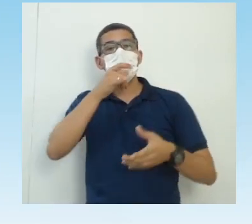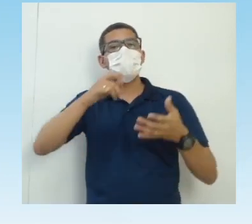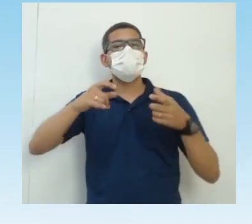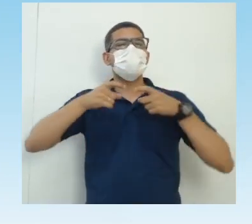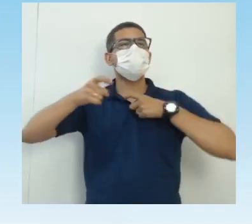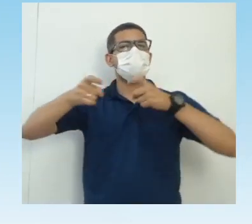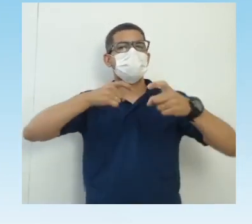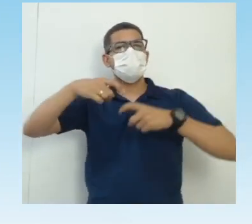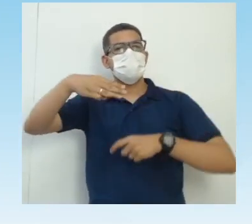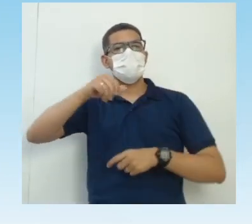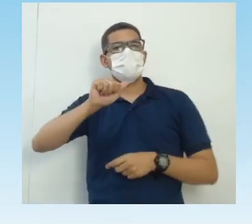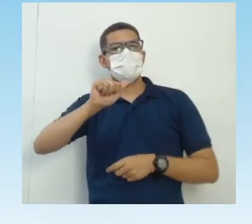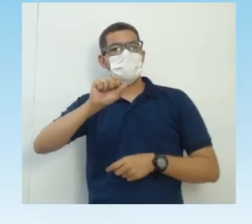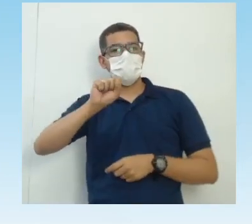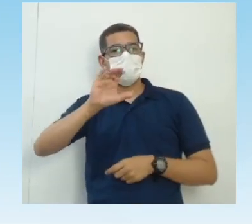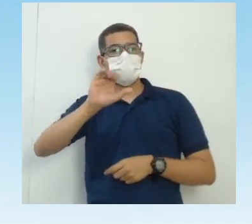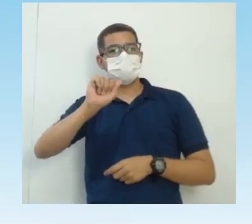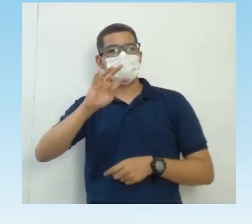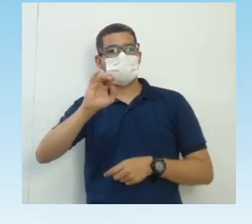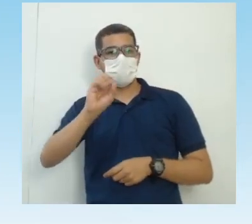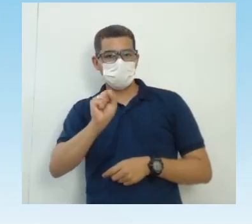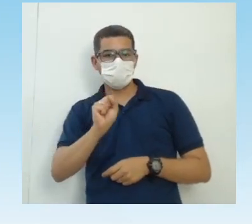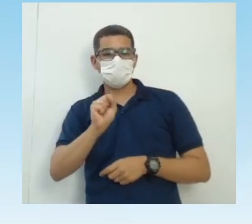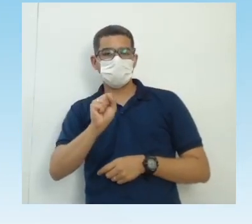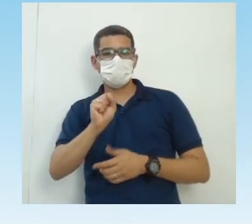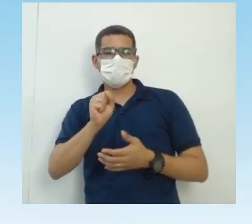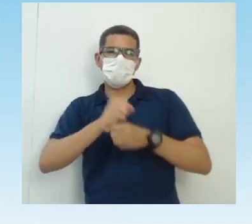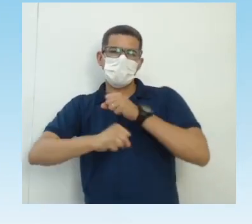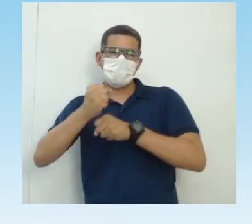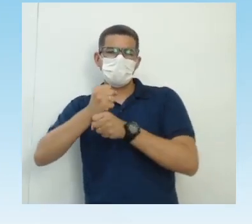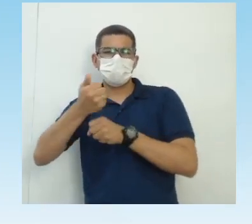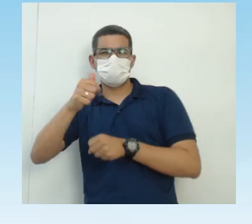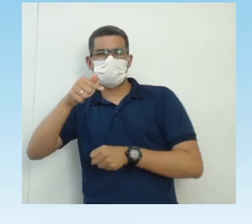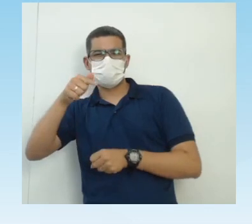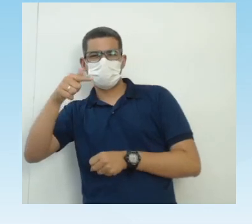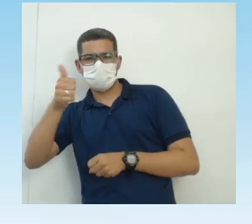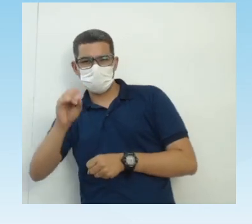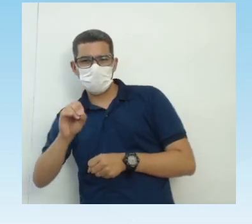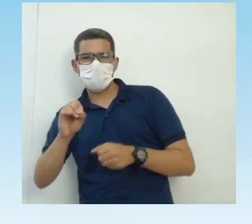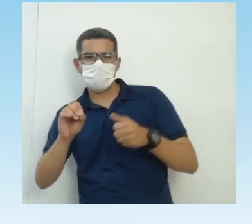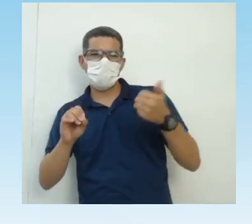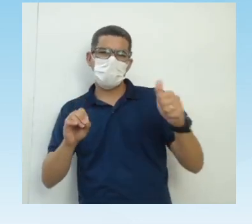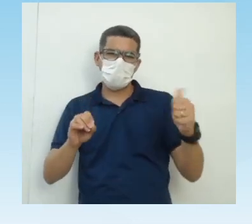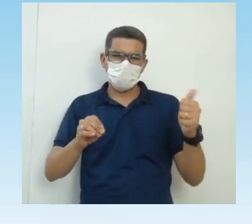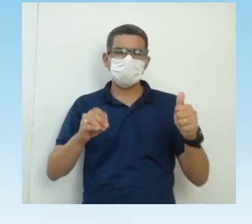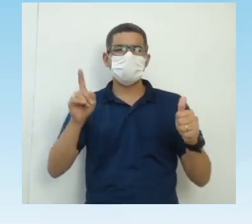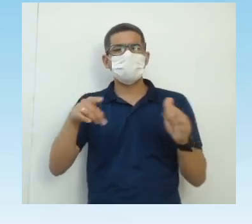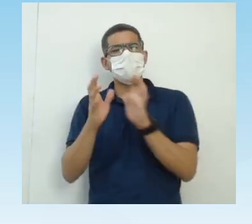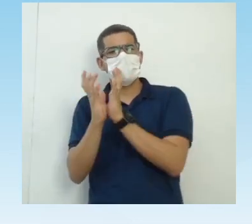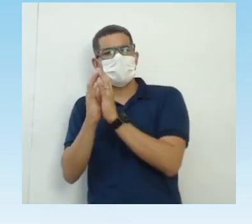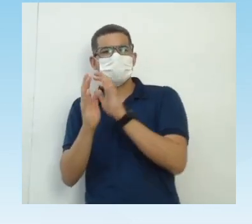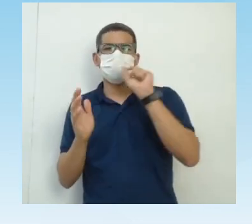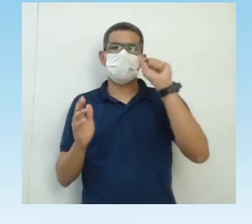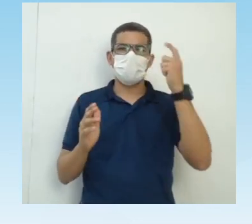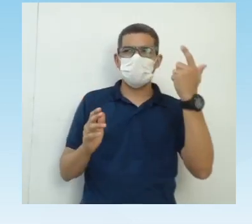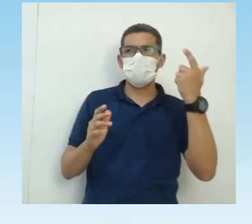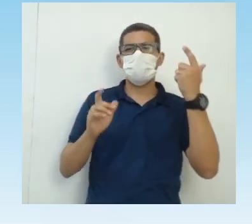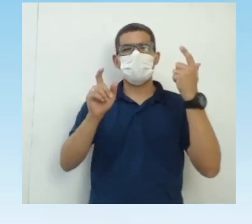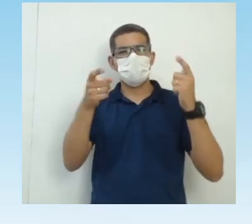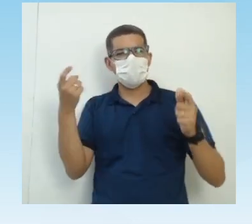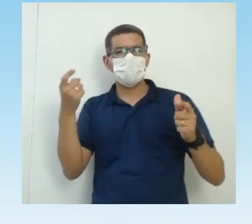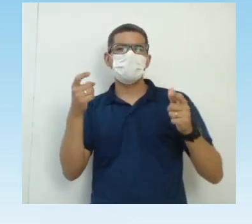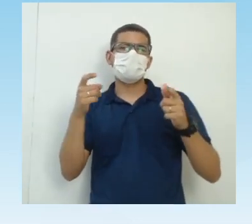de 1710 e 1711. Ali a busca era um conflito entre Recife e Olinda, né, por a questão dos impostos e tudo mais.